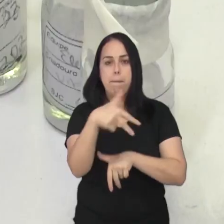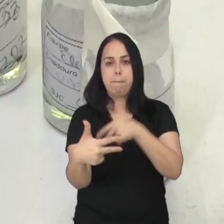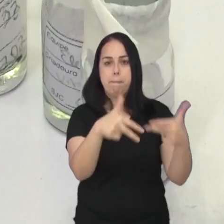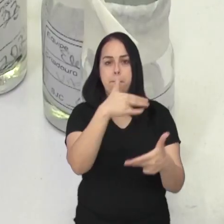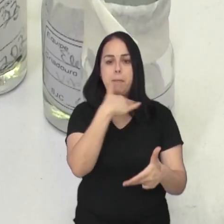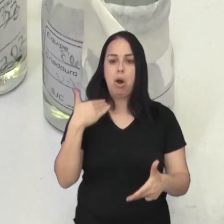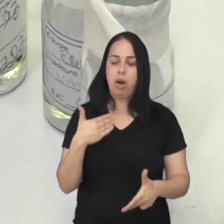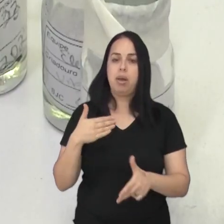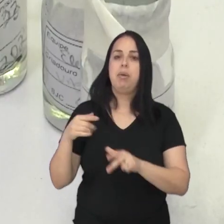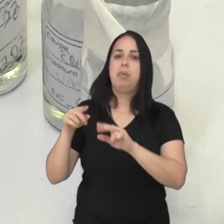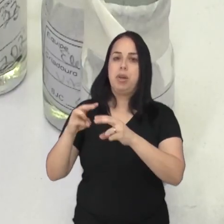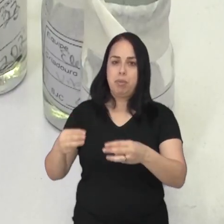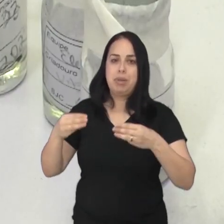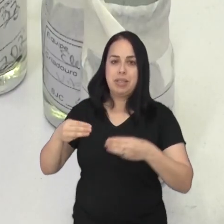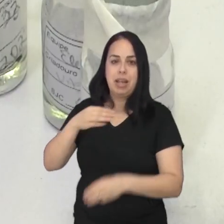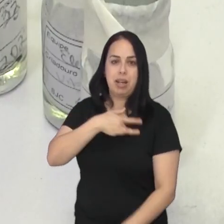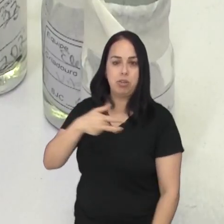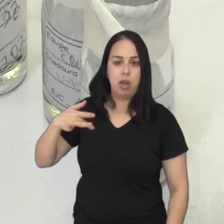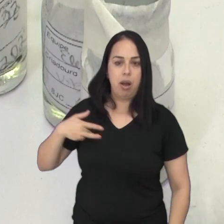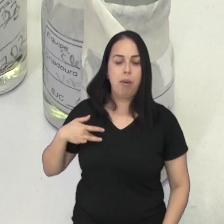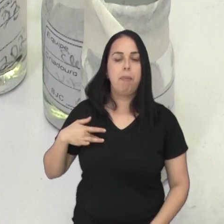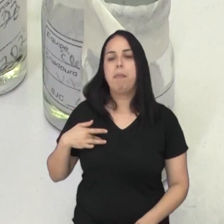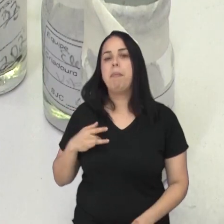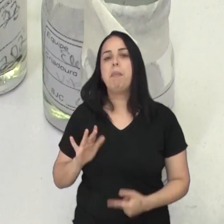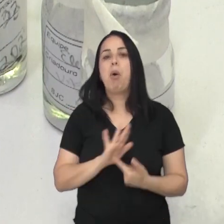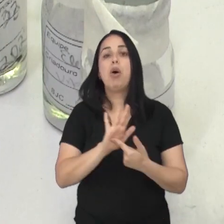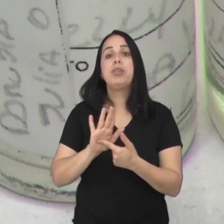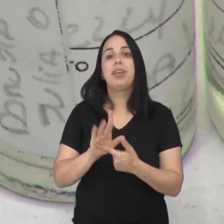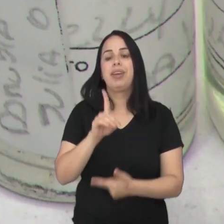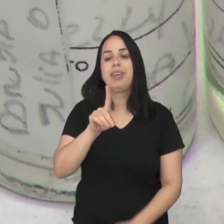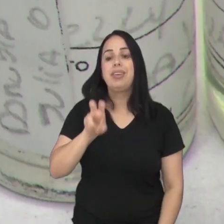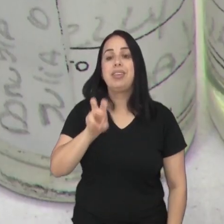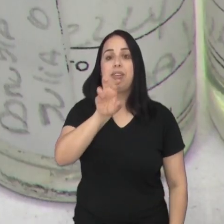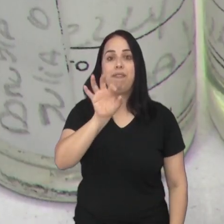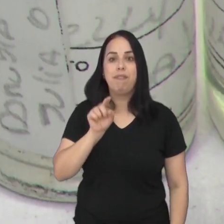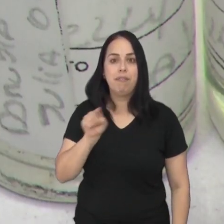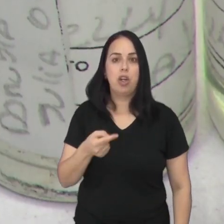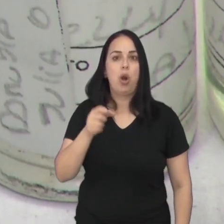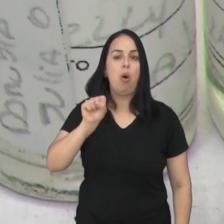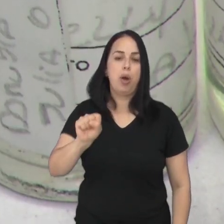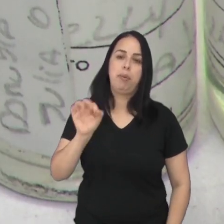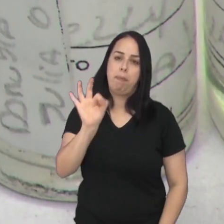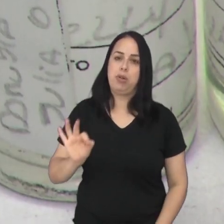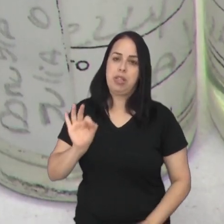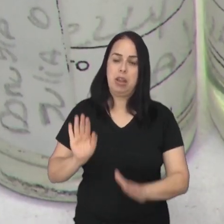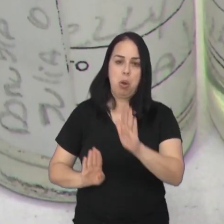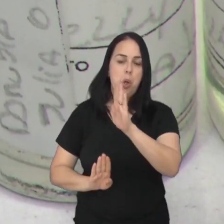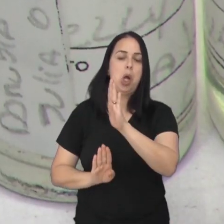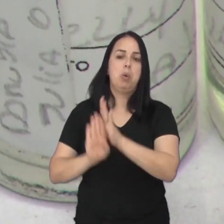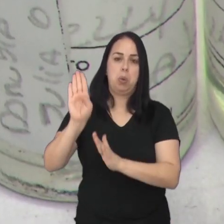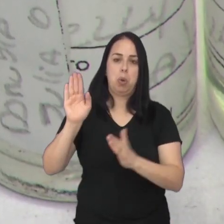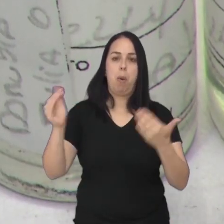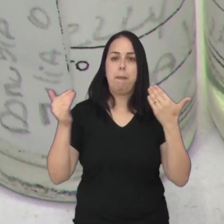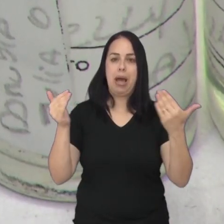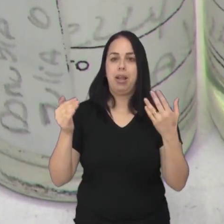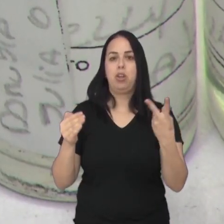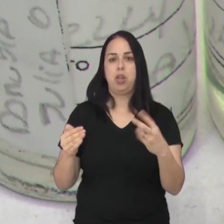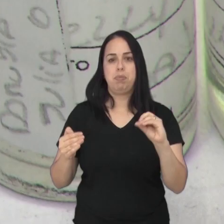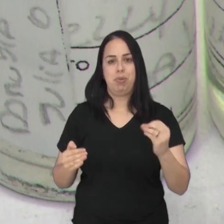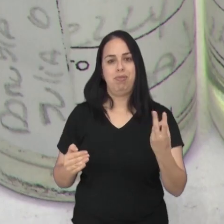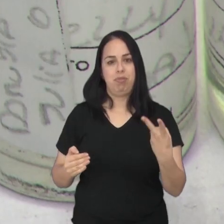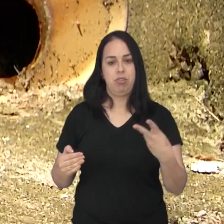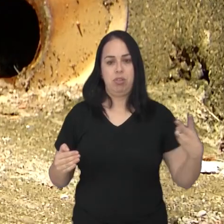dengue. Dados do Ministério da Saúde mostram um aumento de 15,8% no número de casos em relação ao